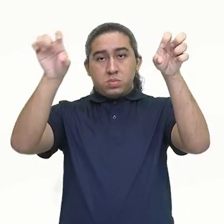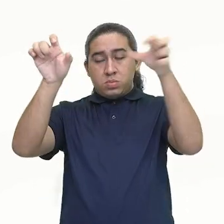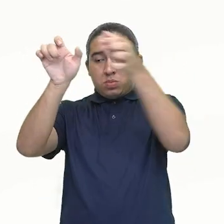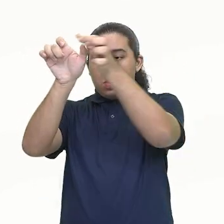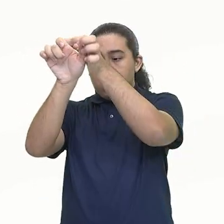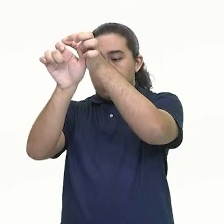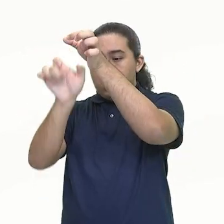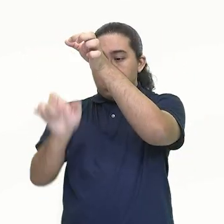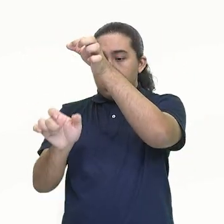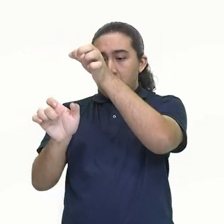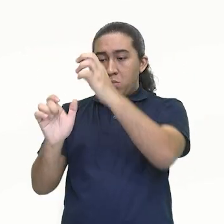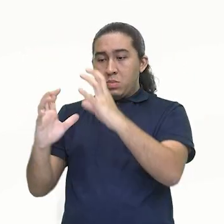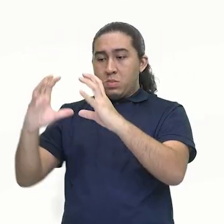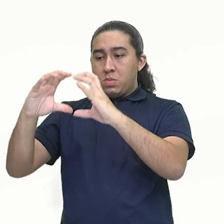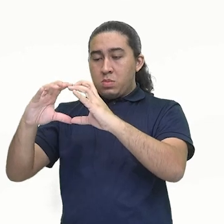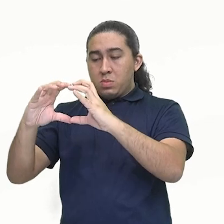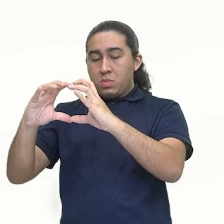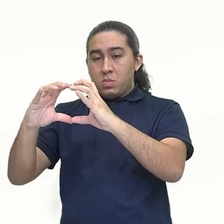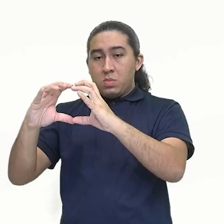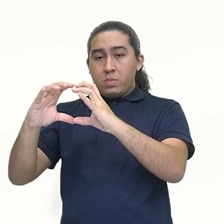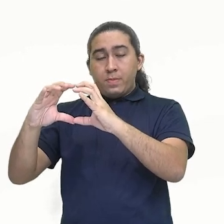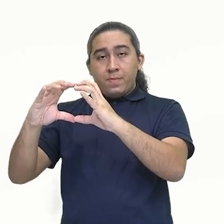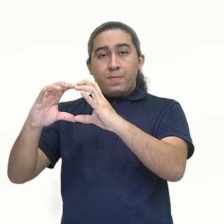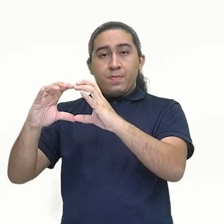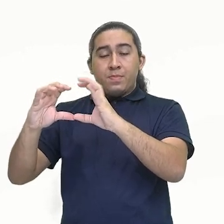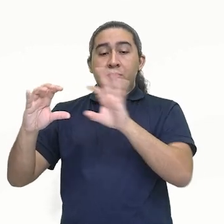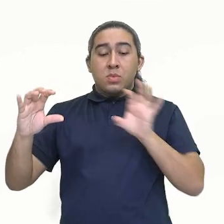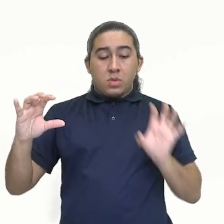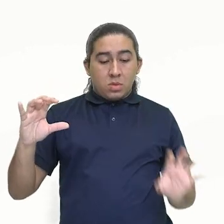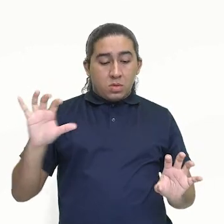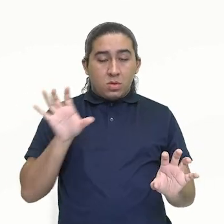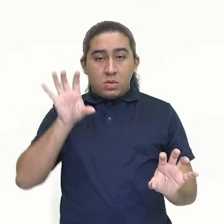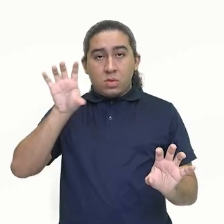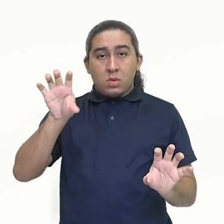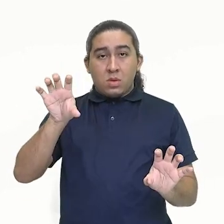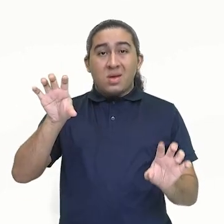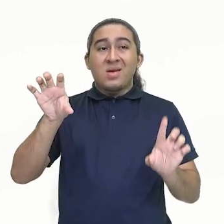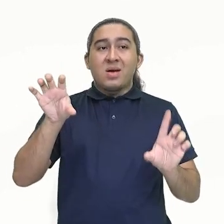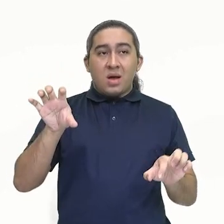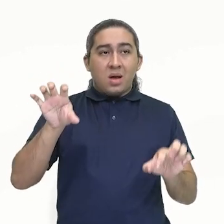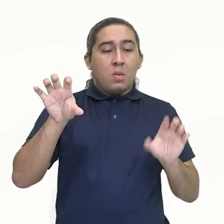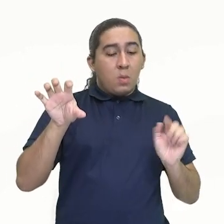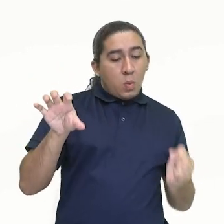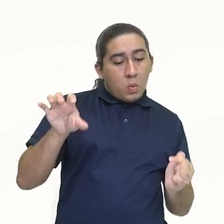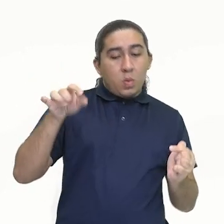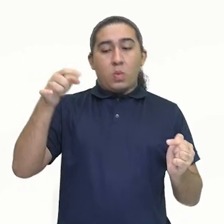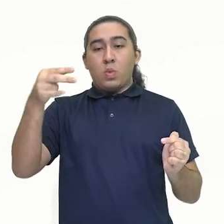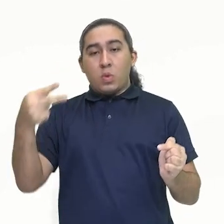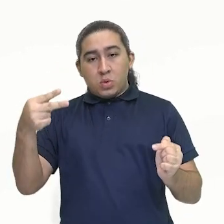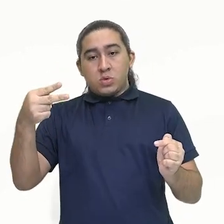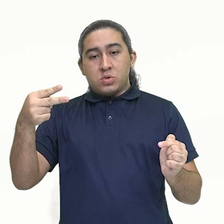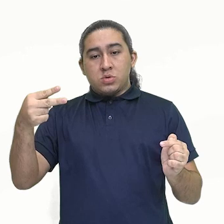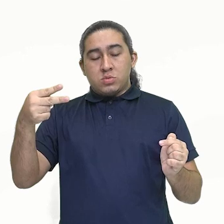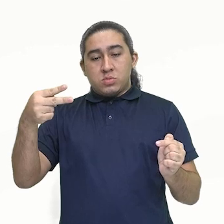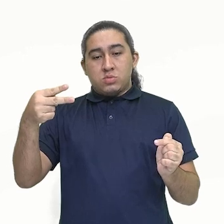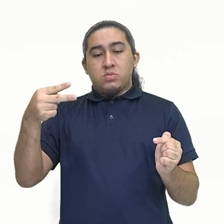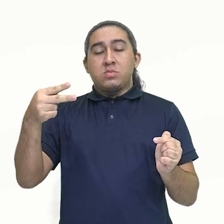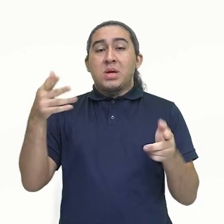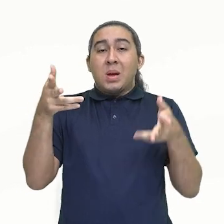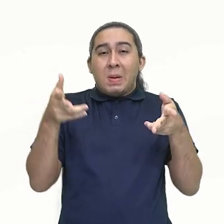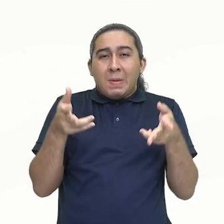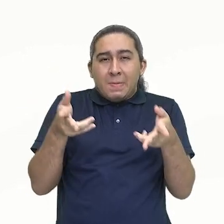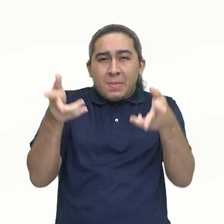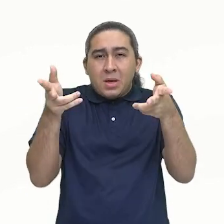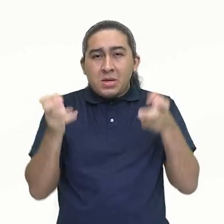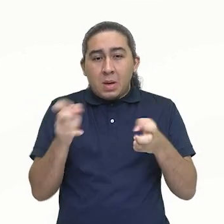ciclo, né, onde cada parte dela propõe uma etapa. Imaginem aqui as